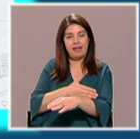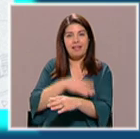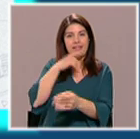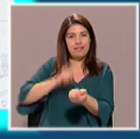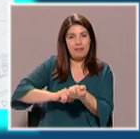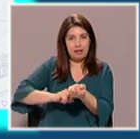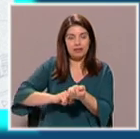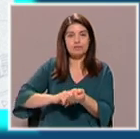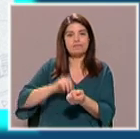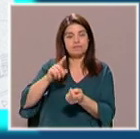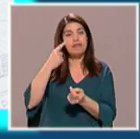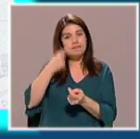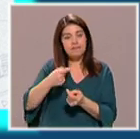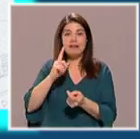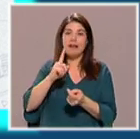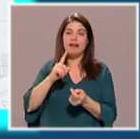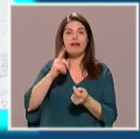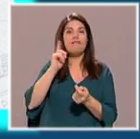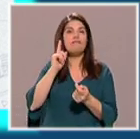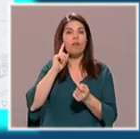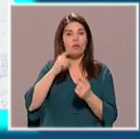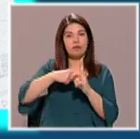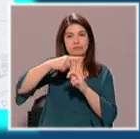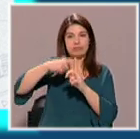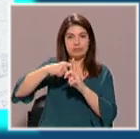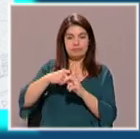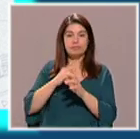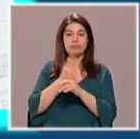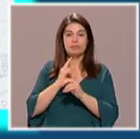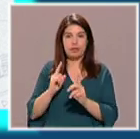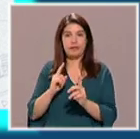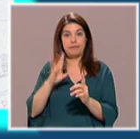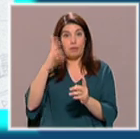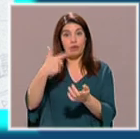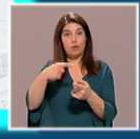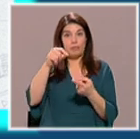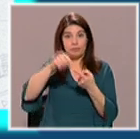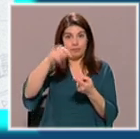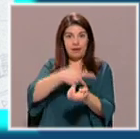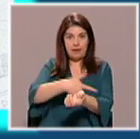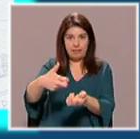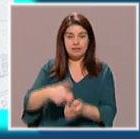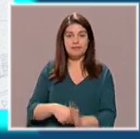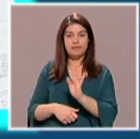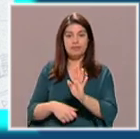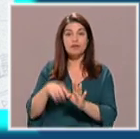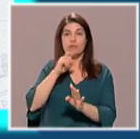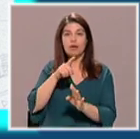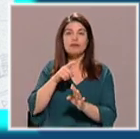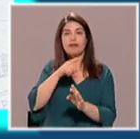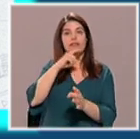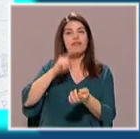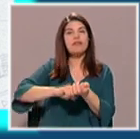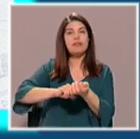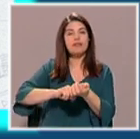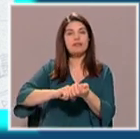valores se localizam nesta faixa. E porquê? Porque podemos ter pré-diabetes e esse pré-diabetes surgir